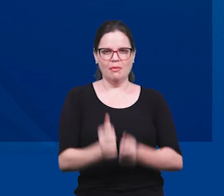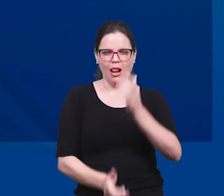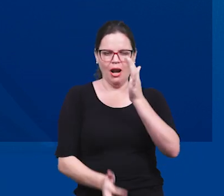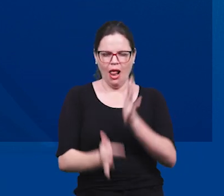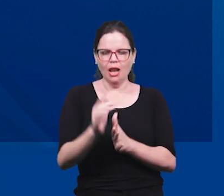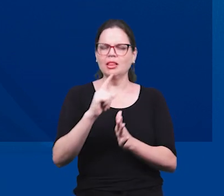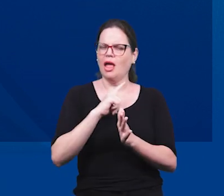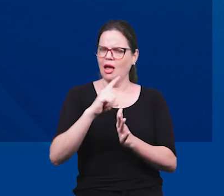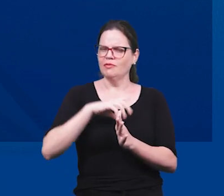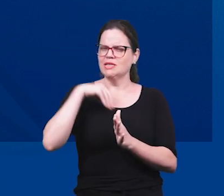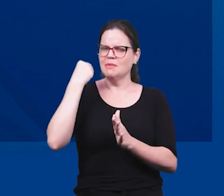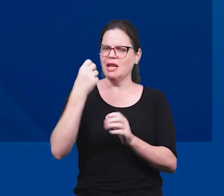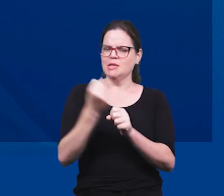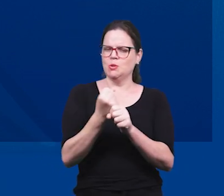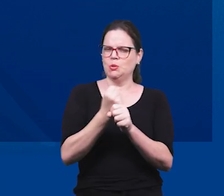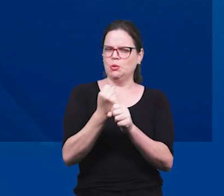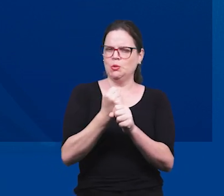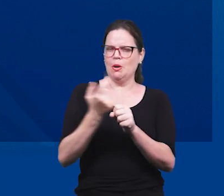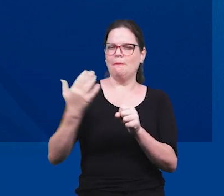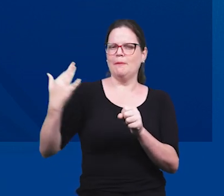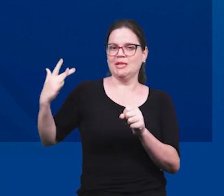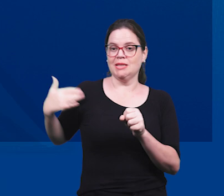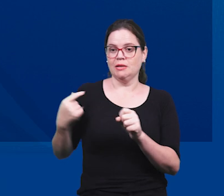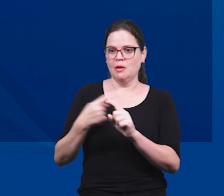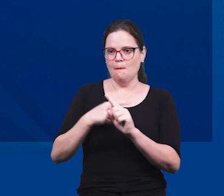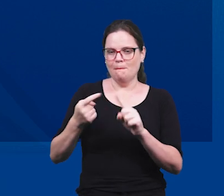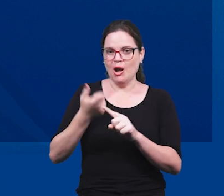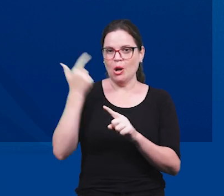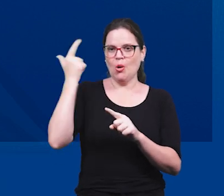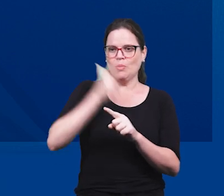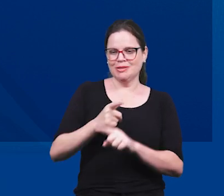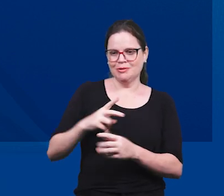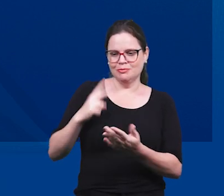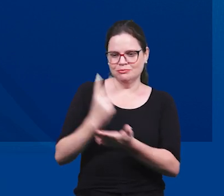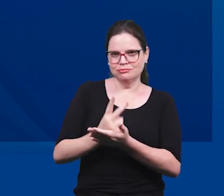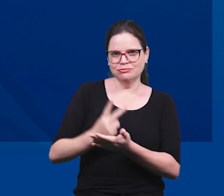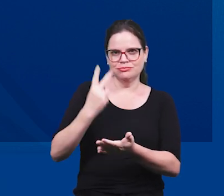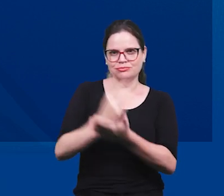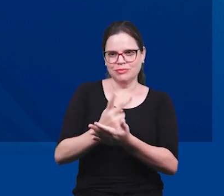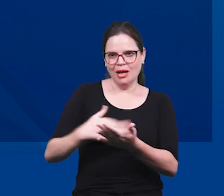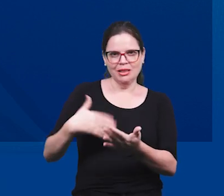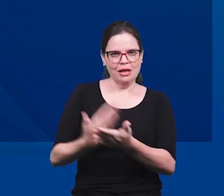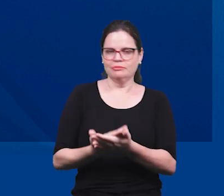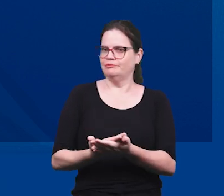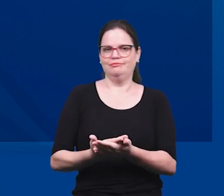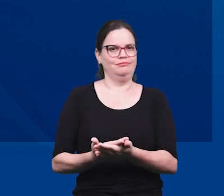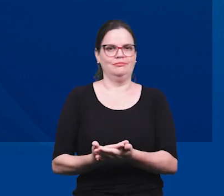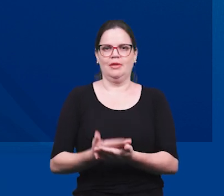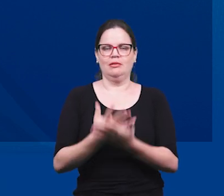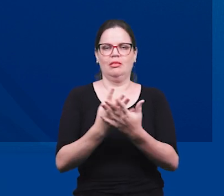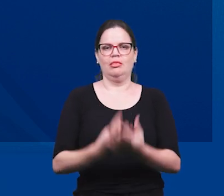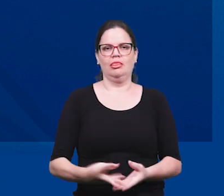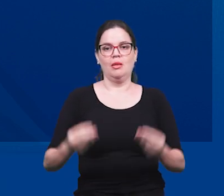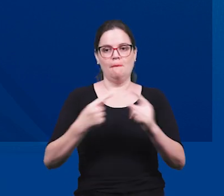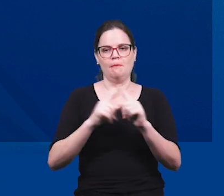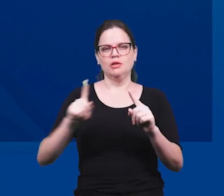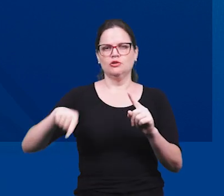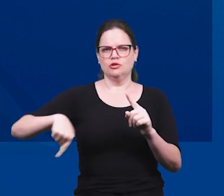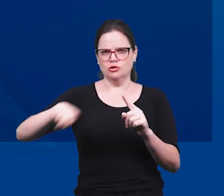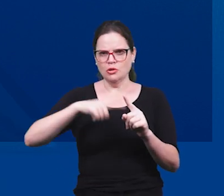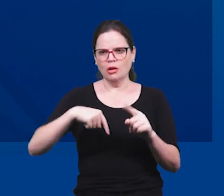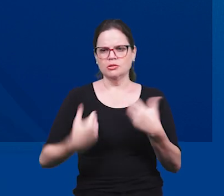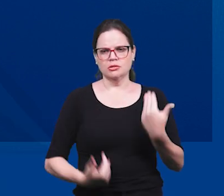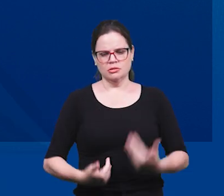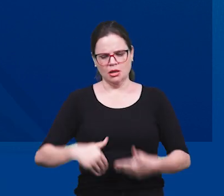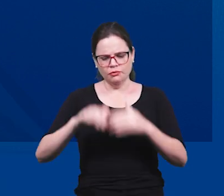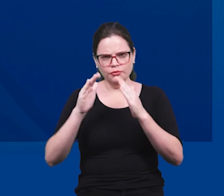reter. Mas nesta obra, pela operação do Espírito Santo, nós, pelo sacrifício de Jesus,